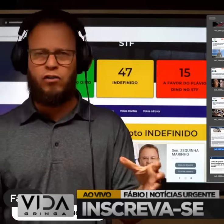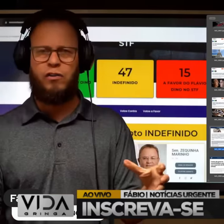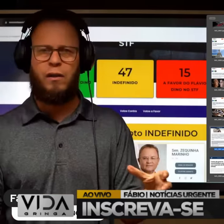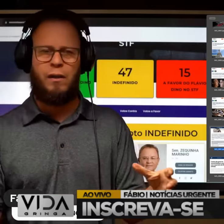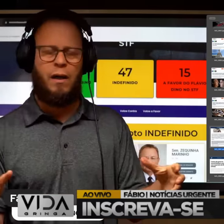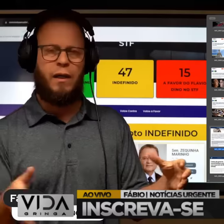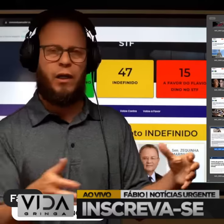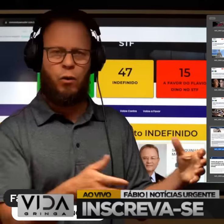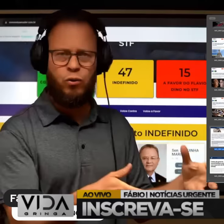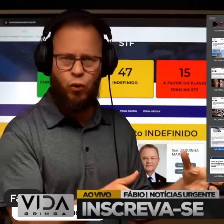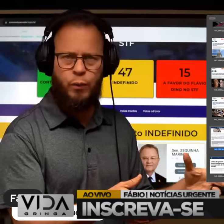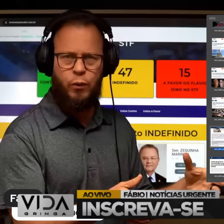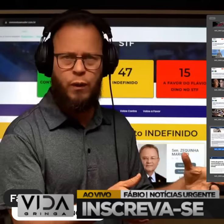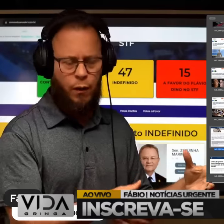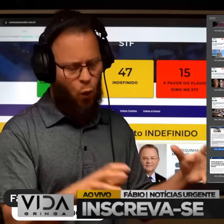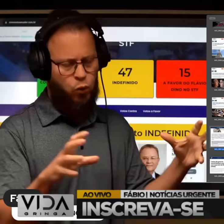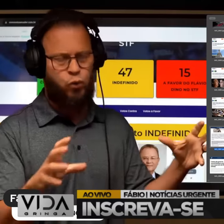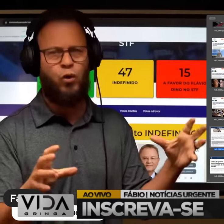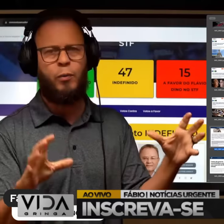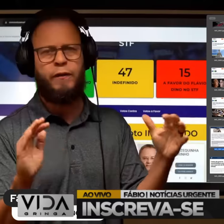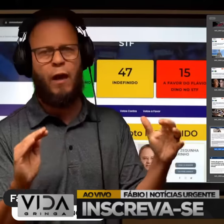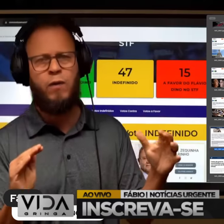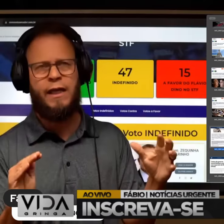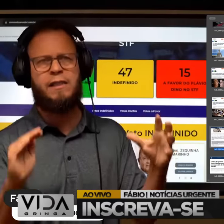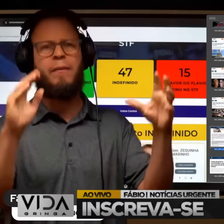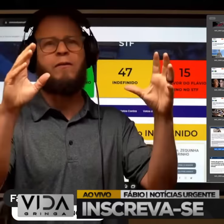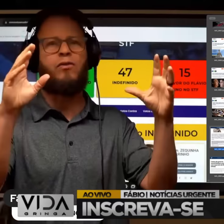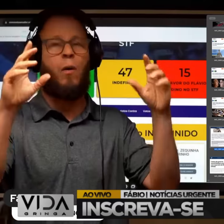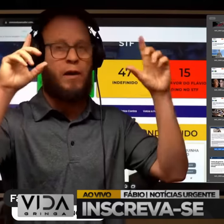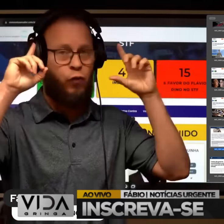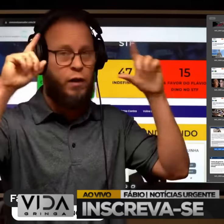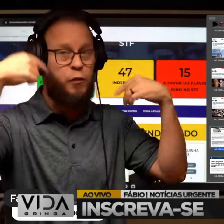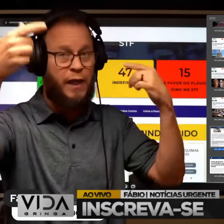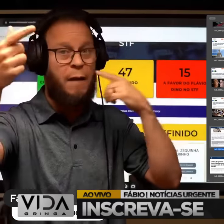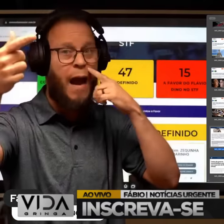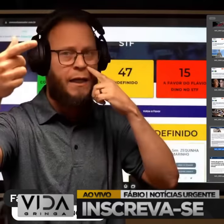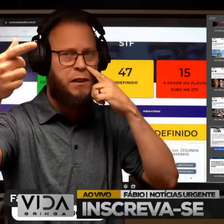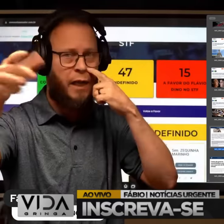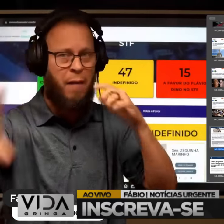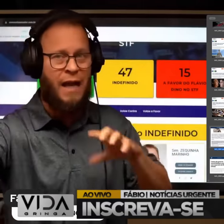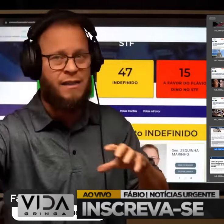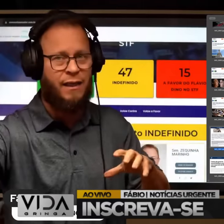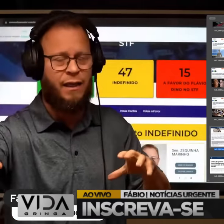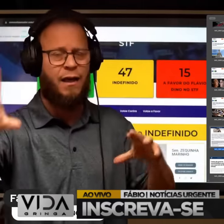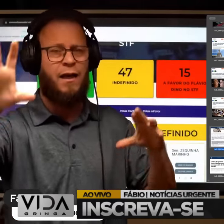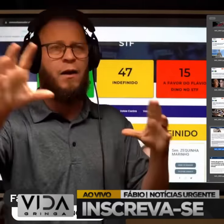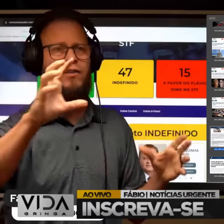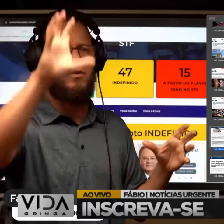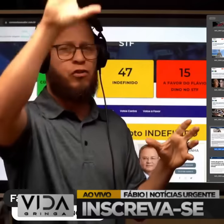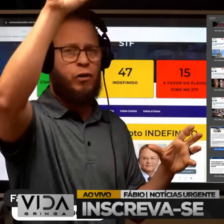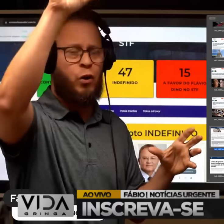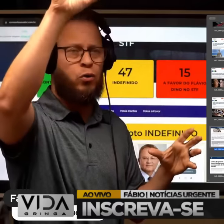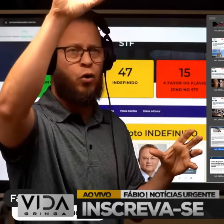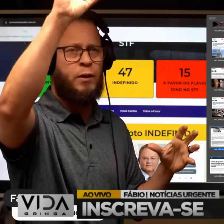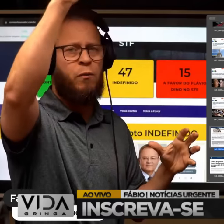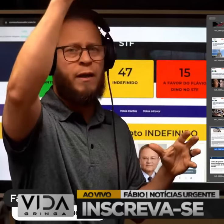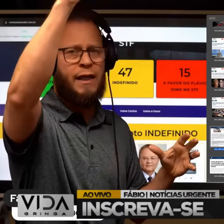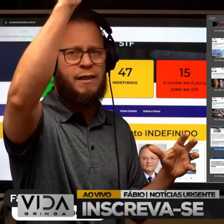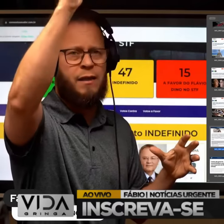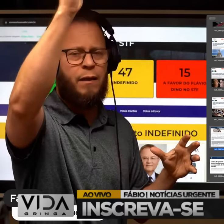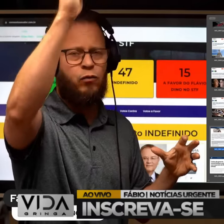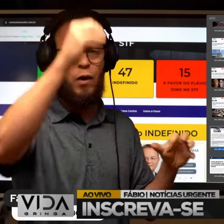bilhões em outubro. Outubro deu um crescimento, mas vou explicar mais. Tem mais aqui. Então, em outubro